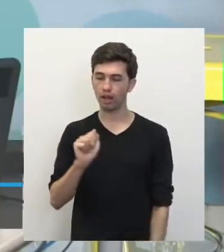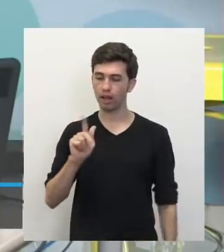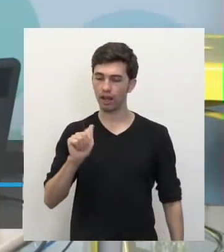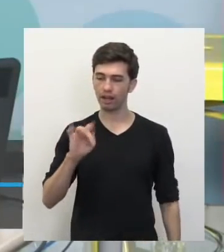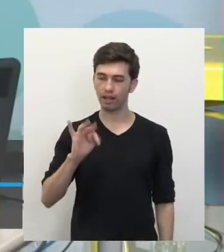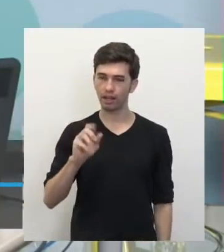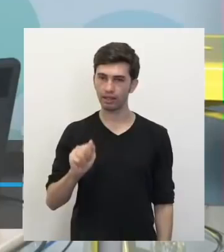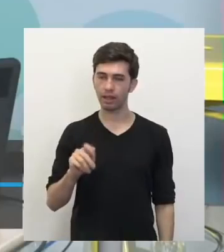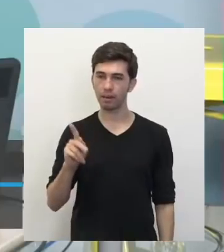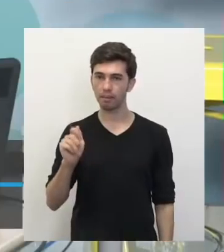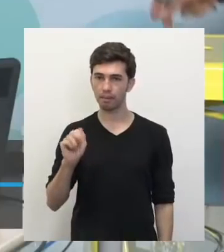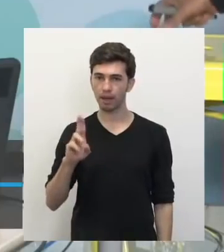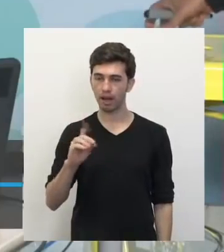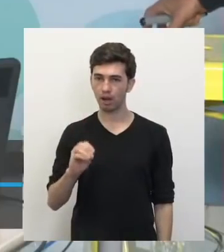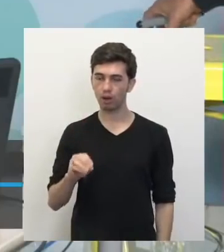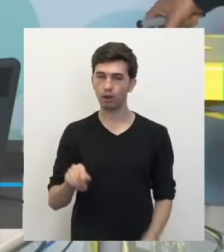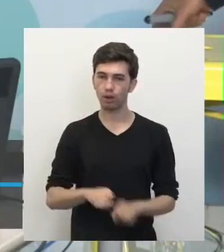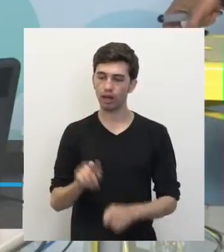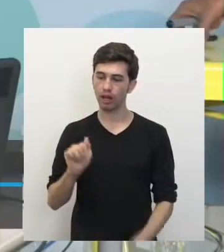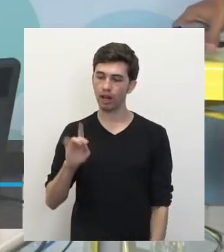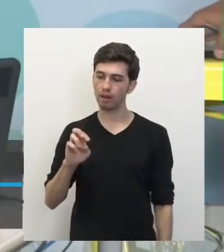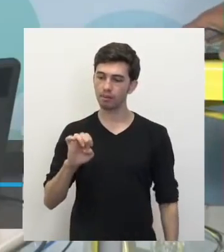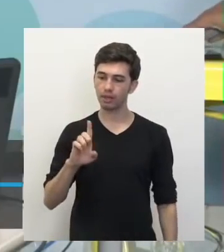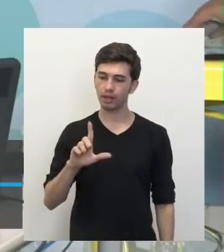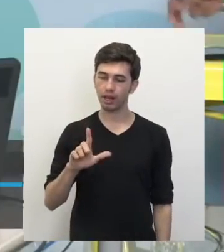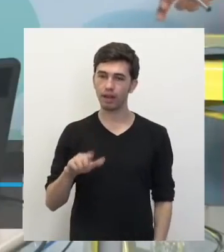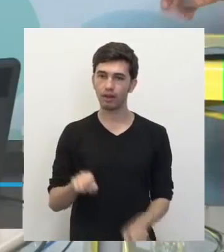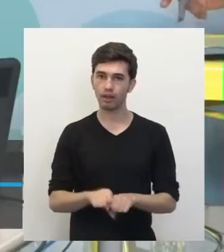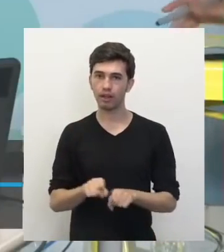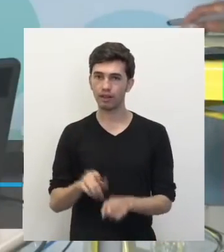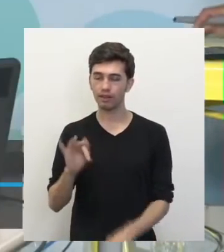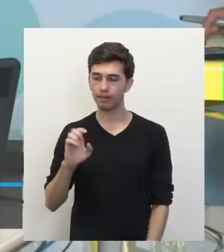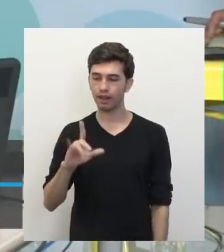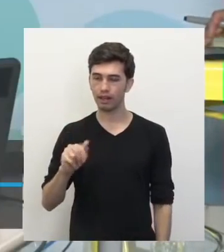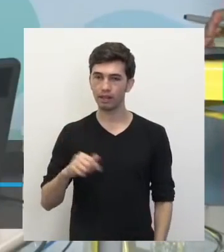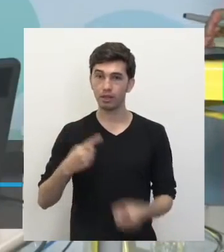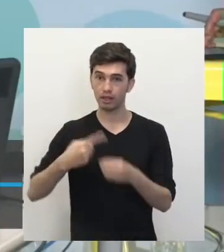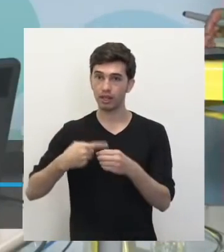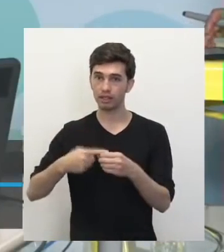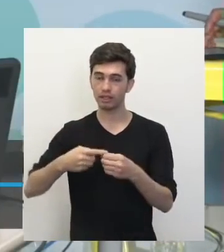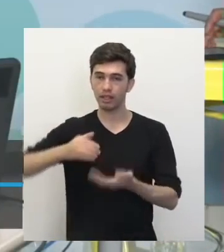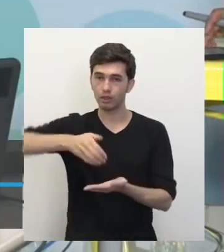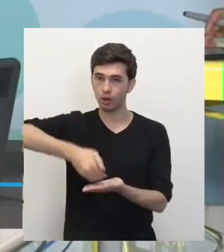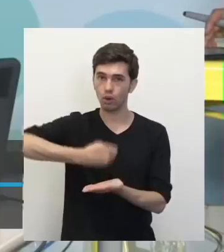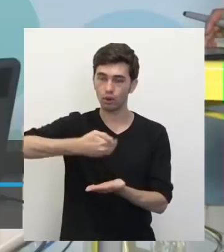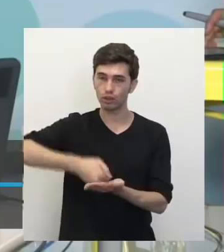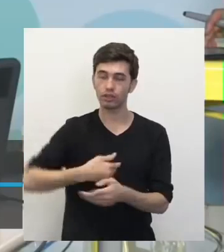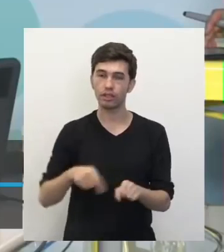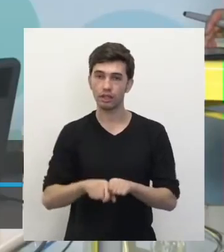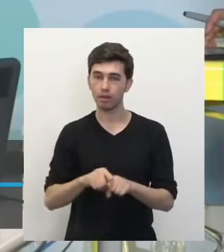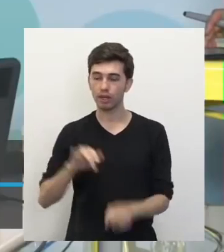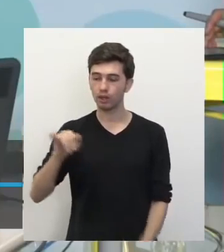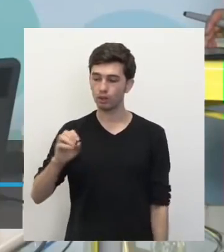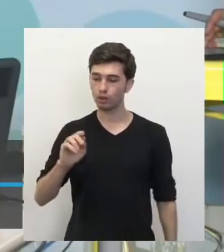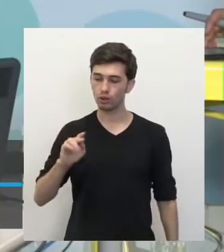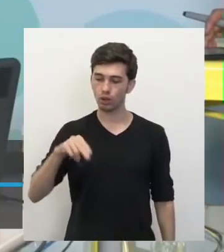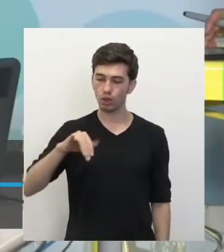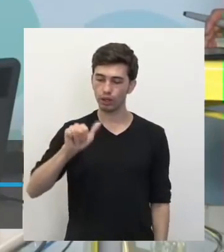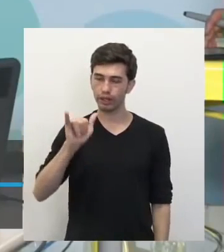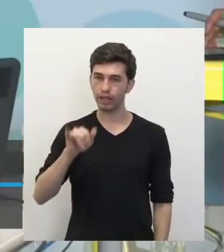substituído aí no lugar de x, ele equilibra, né, essa balança. Lembrando que aqui a gente está fazendo o quê?